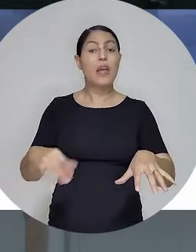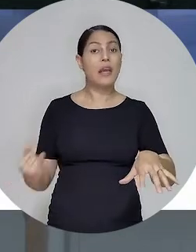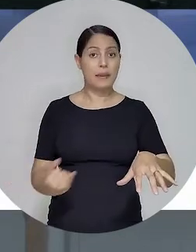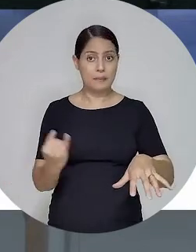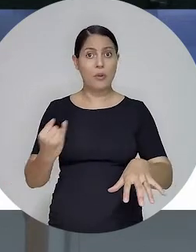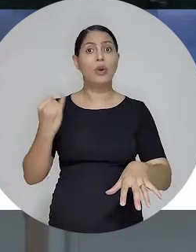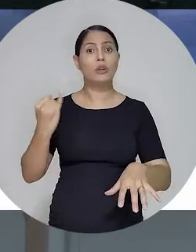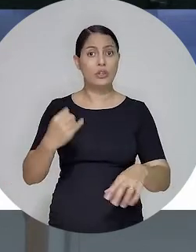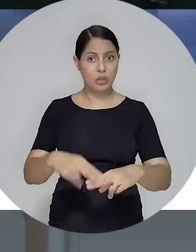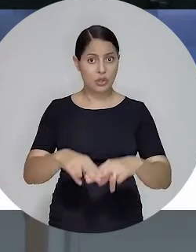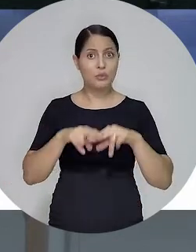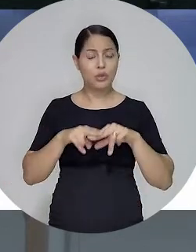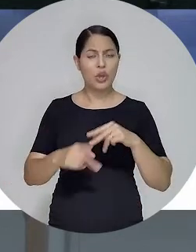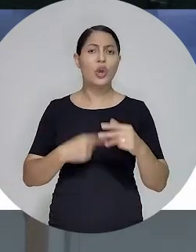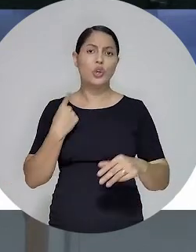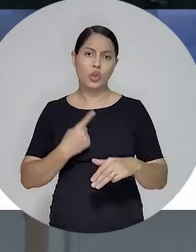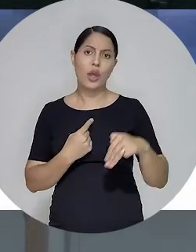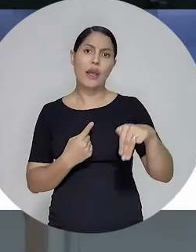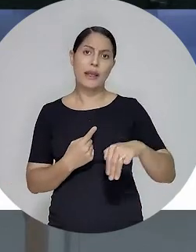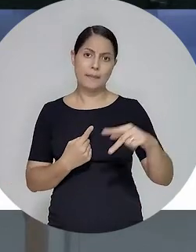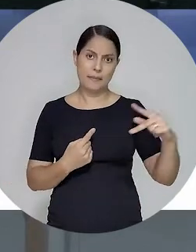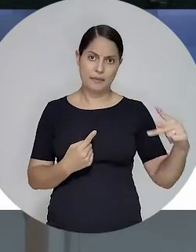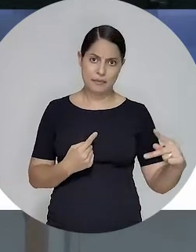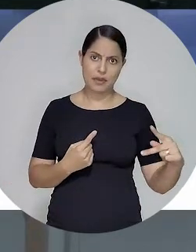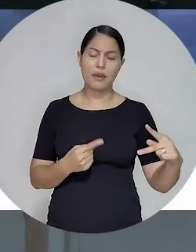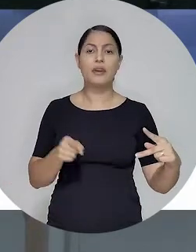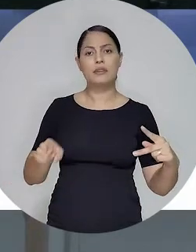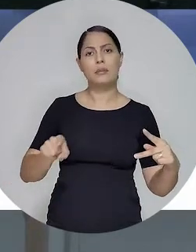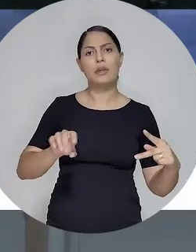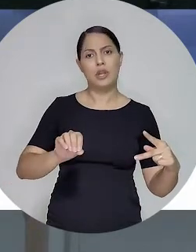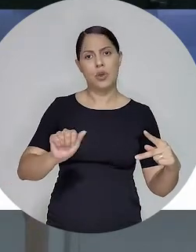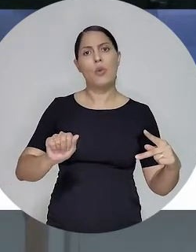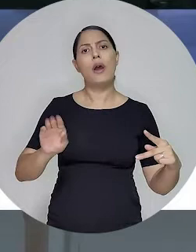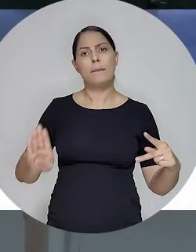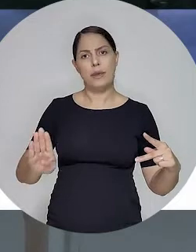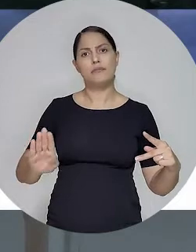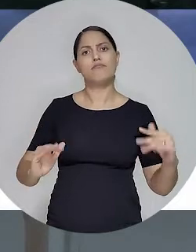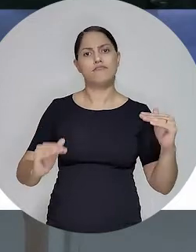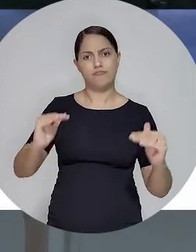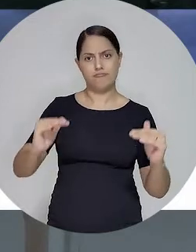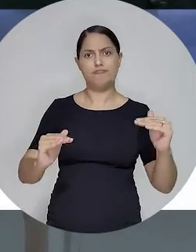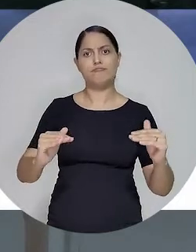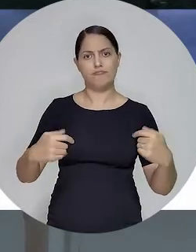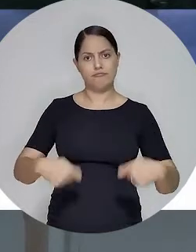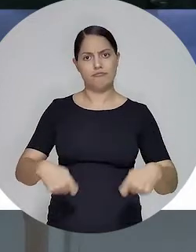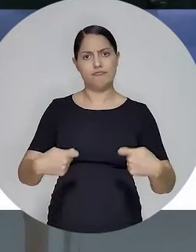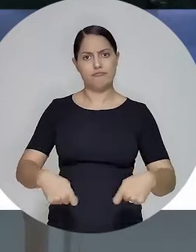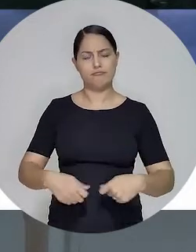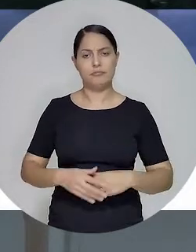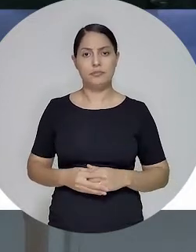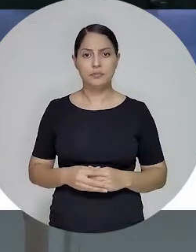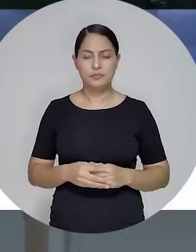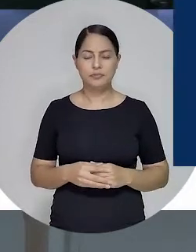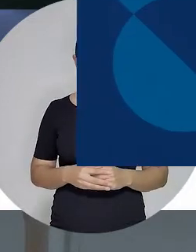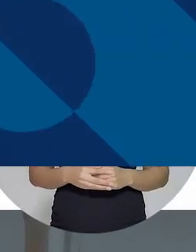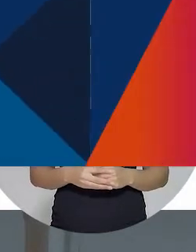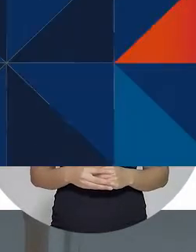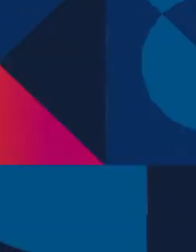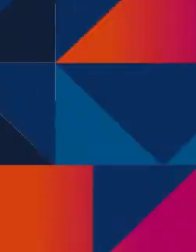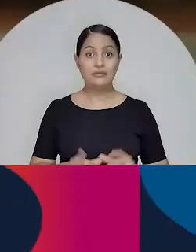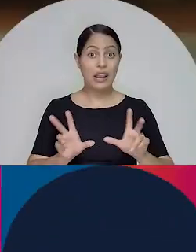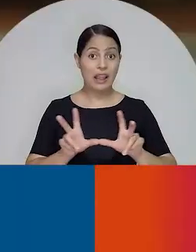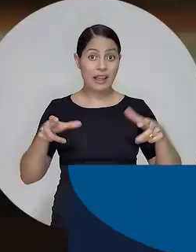Constitucional entre as instituições, entre valorosas instituições que temos tanto no Ministério Público quanto na Ordem dos Advogados do